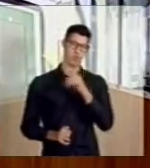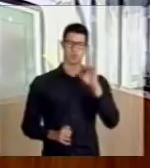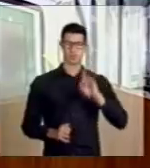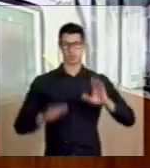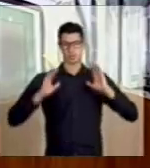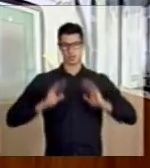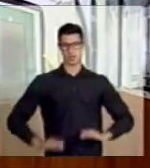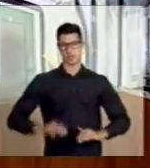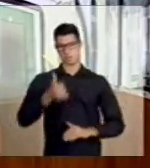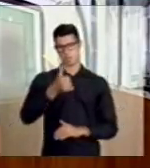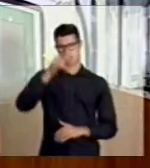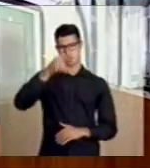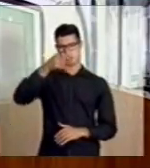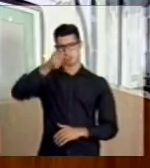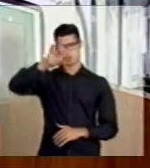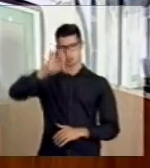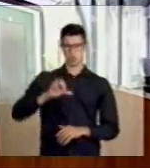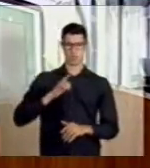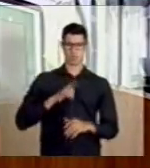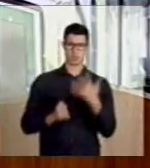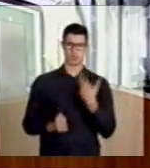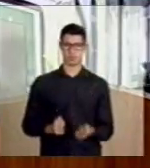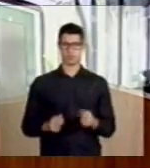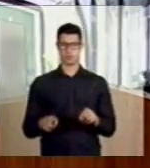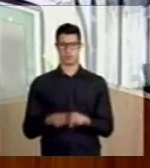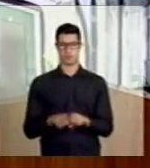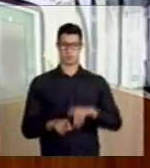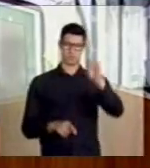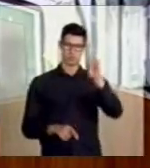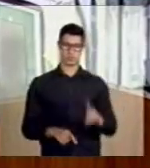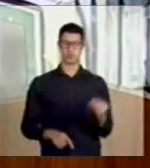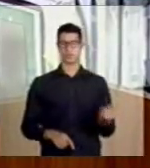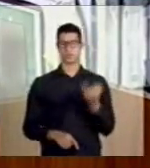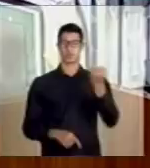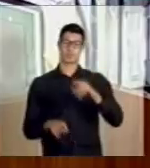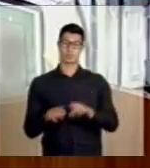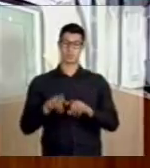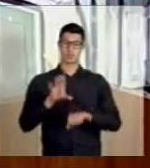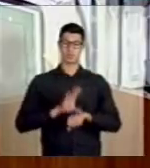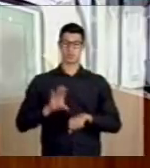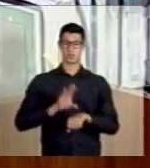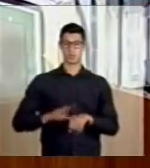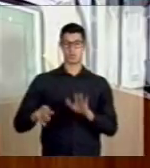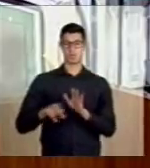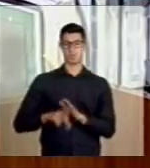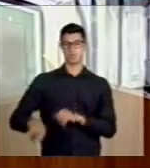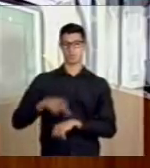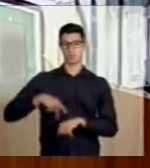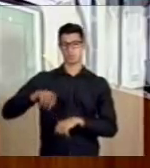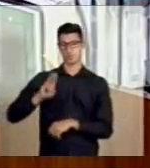de 1789, em que se contém o reconhecimento desse direito fundamental, e também da Constituição do Reino do Butão,